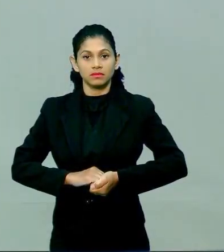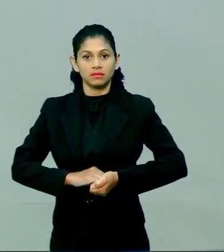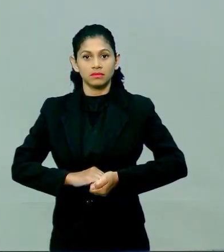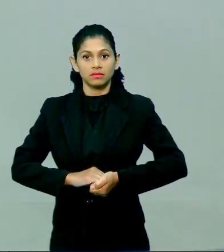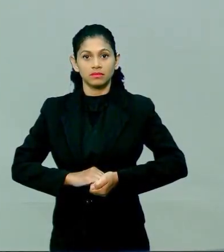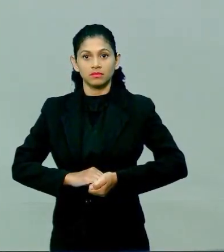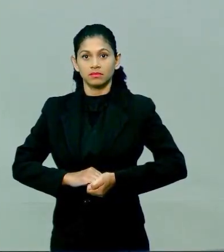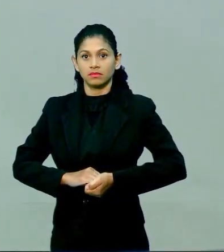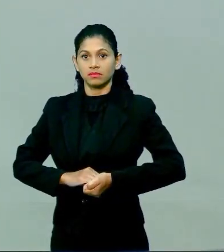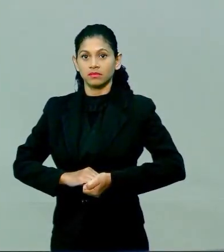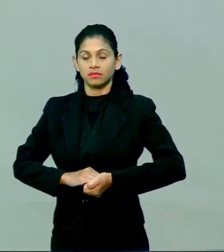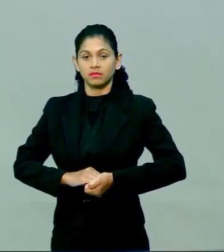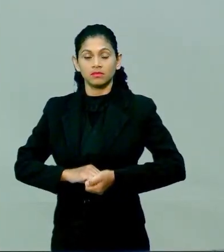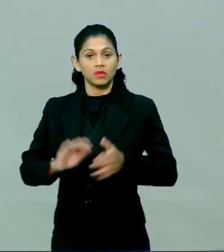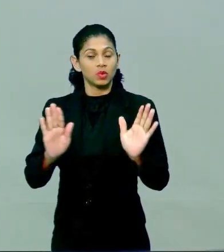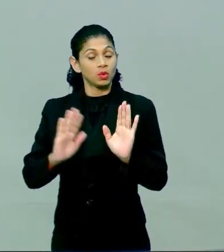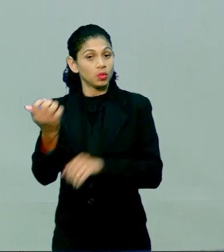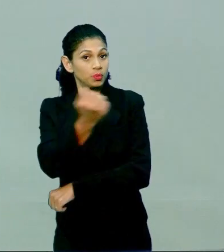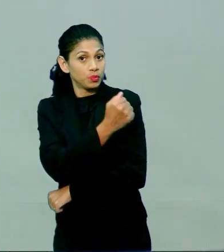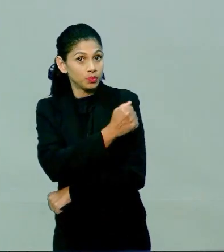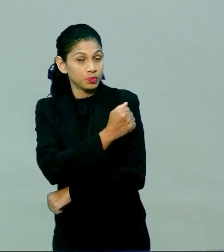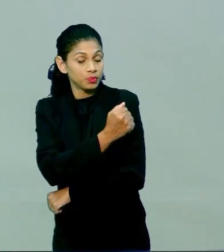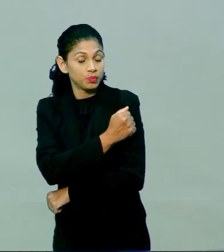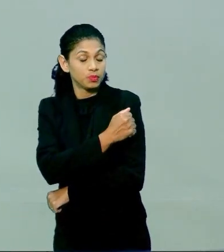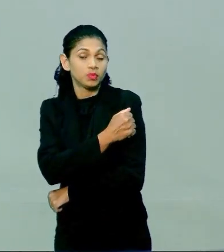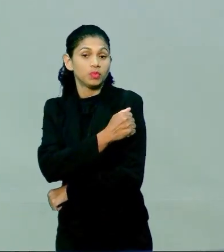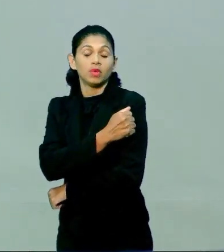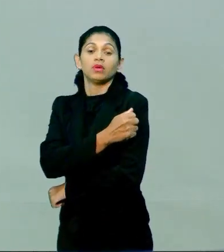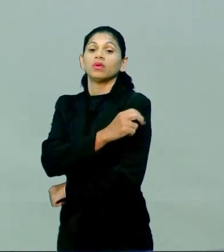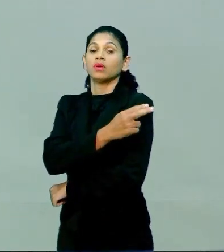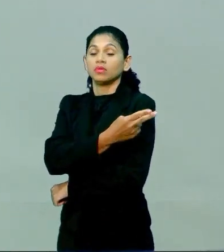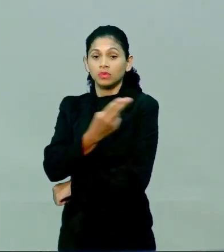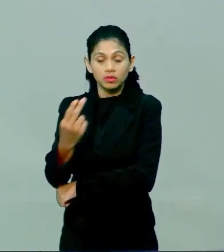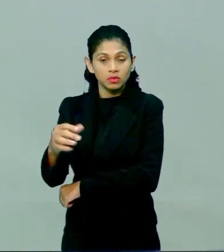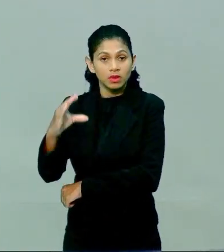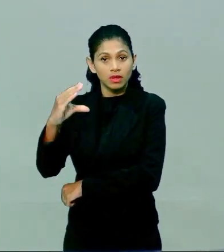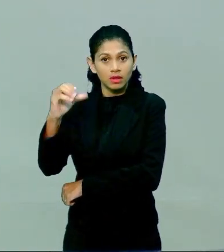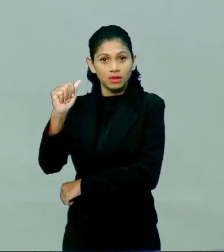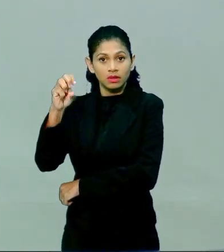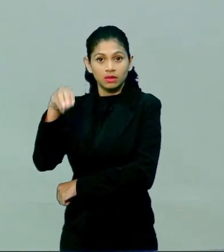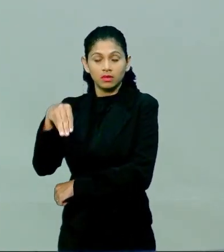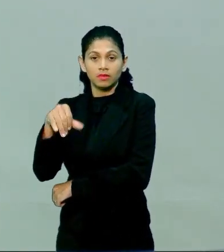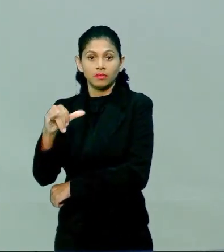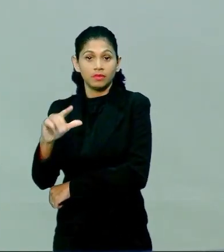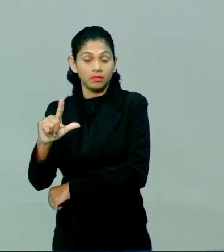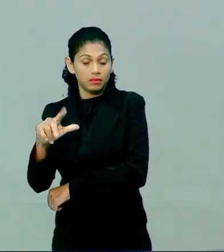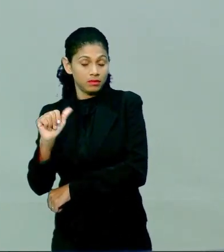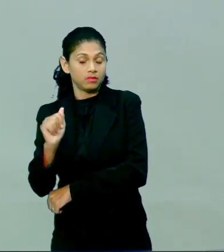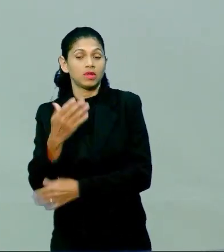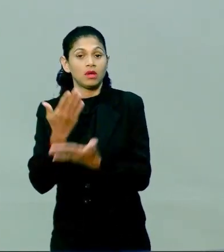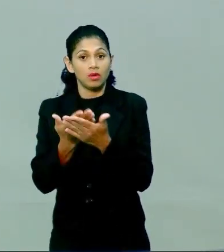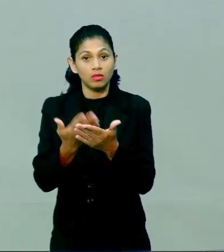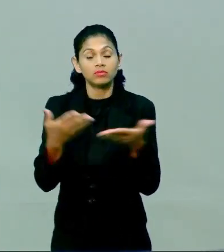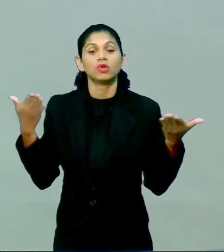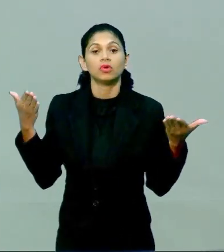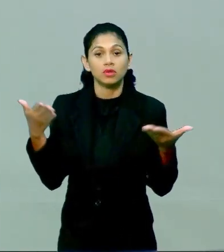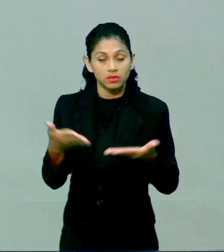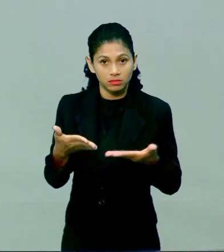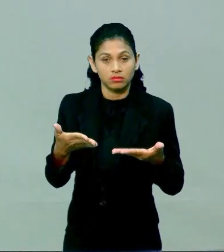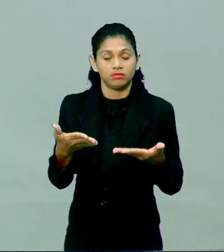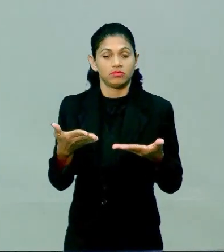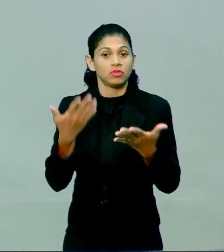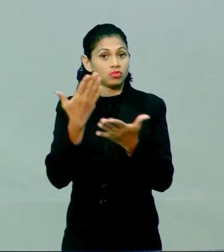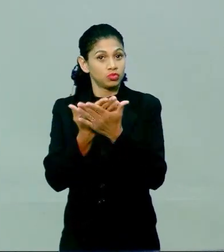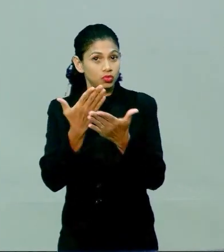Hello, students! Olá, alunos! My name is Camila, meu nome é Camila, e na aula de hoje nós vamos estudar sobre